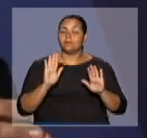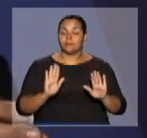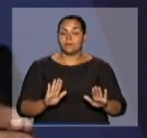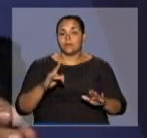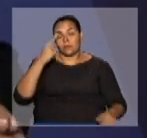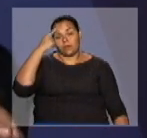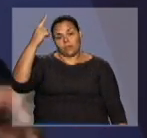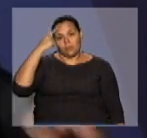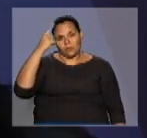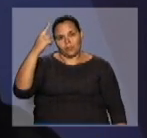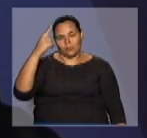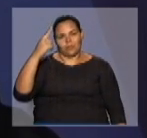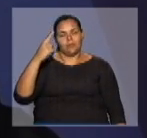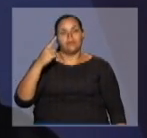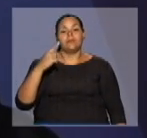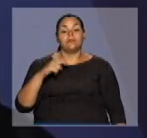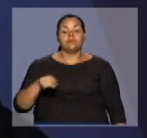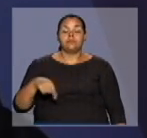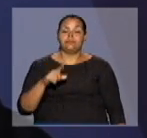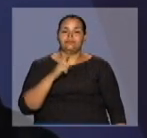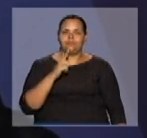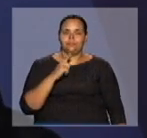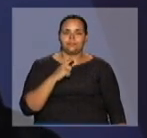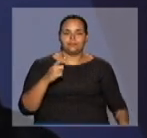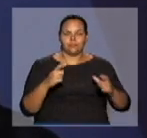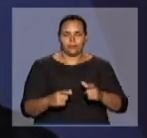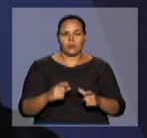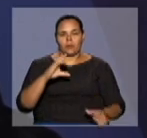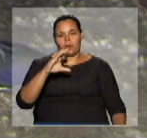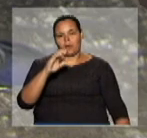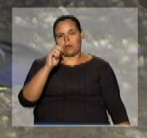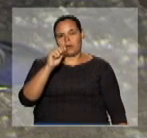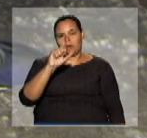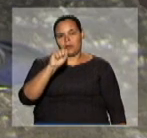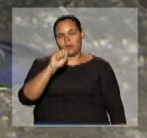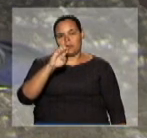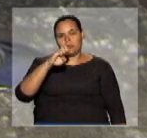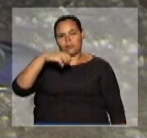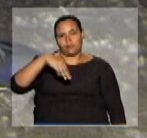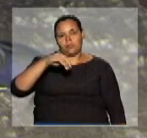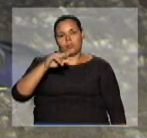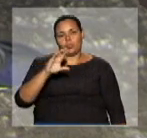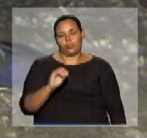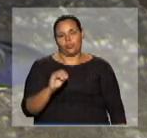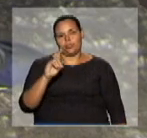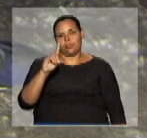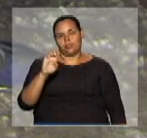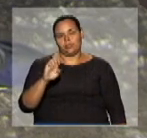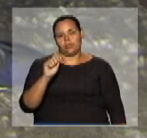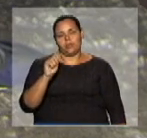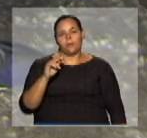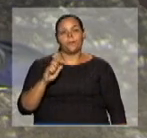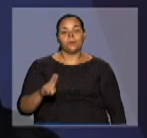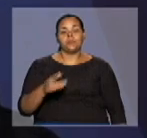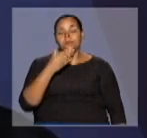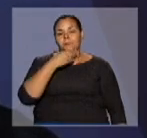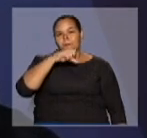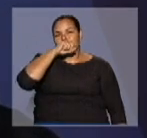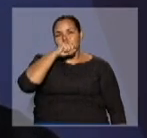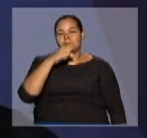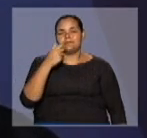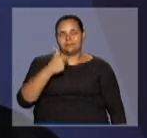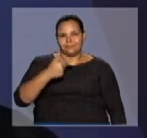Mas lembrar o seguinte, nesse caso que tivemos descrito em Casimiro de Abreu, o pai, o padrasto,